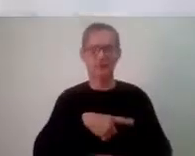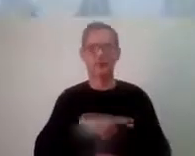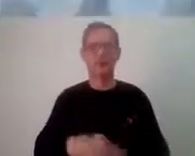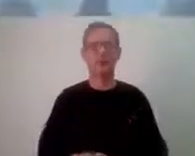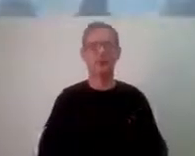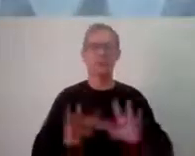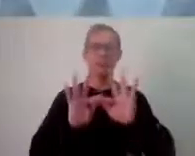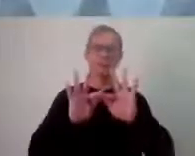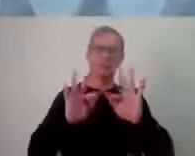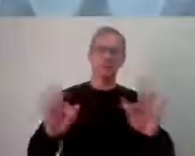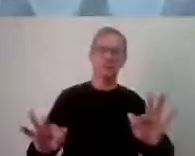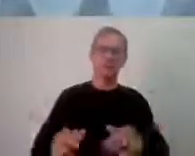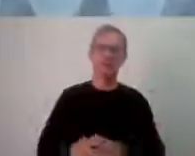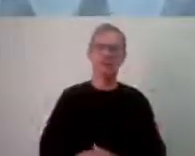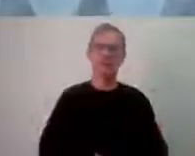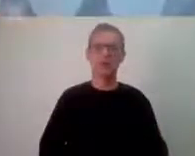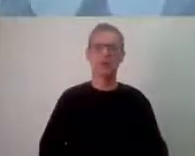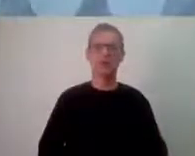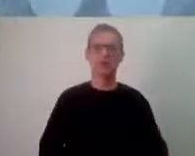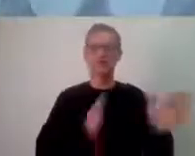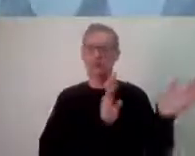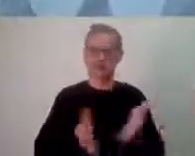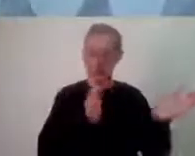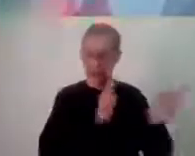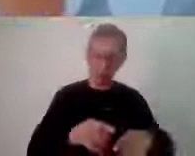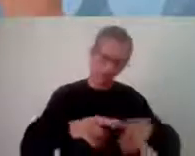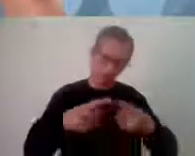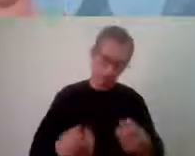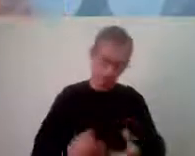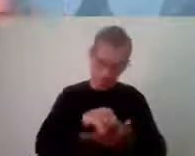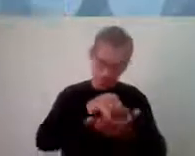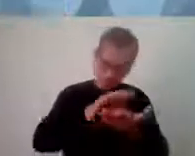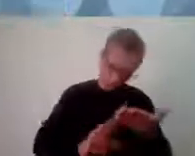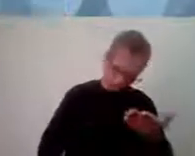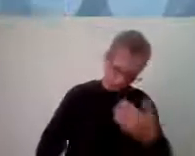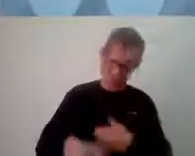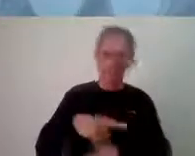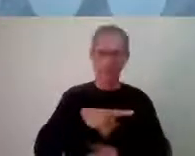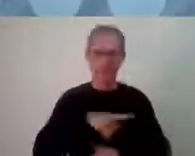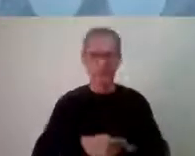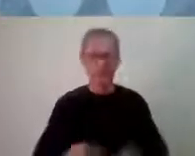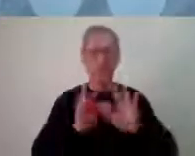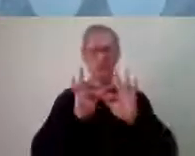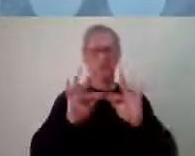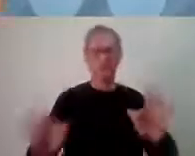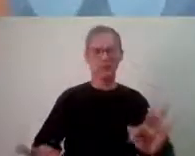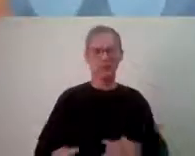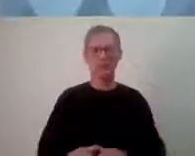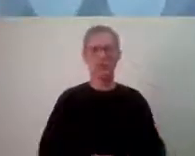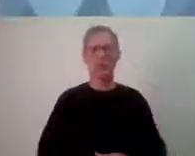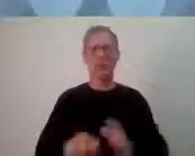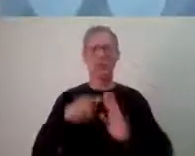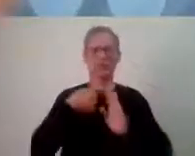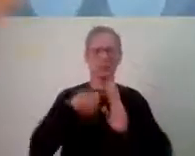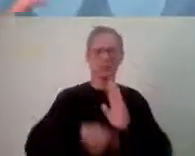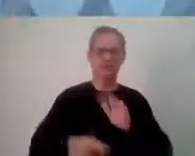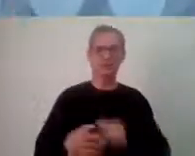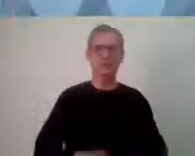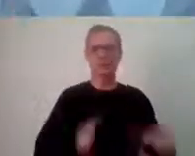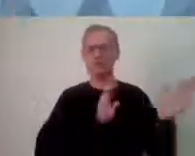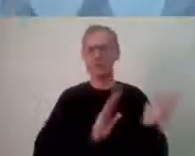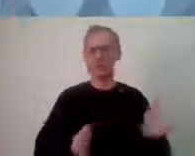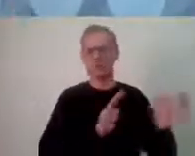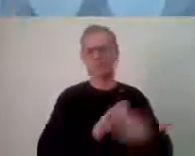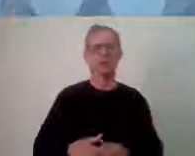a função produção. O exercício, ele me deu a função taxa, a taxa